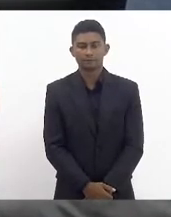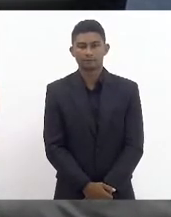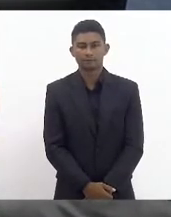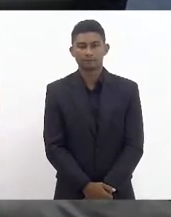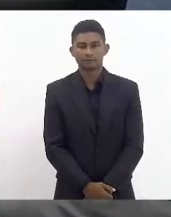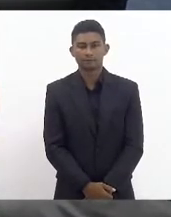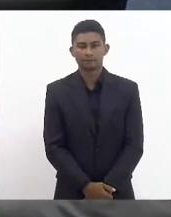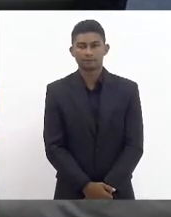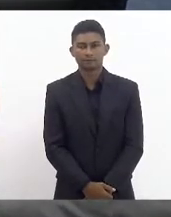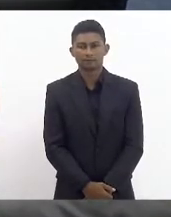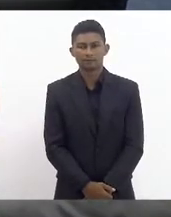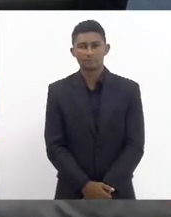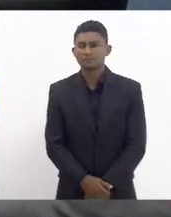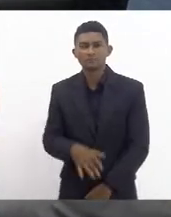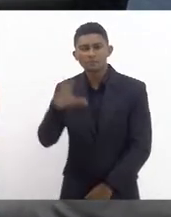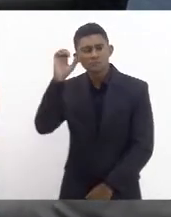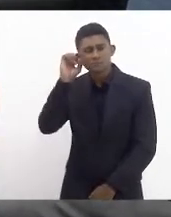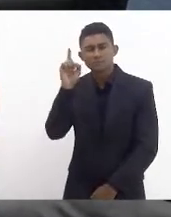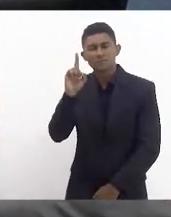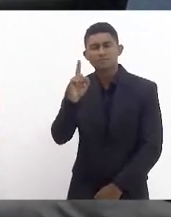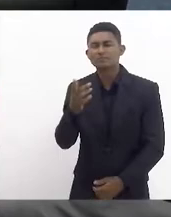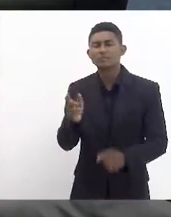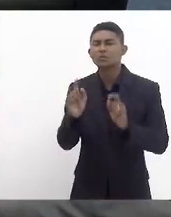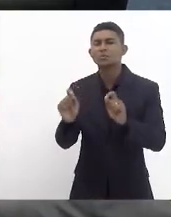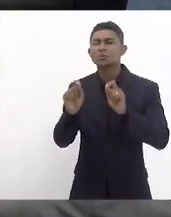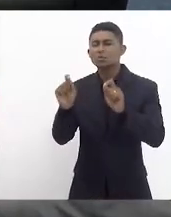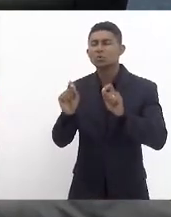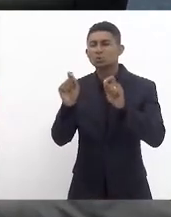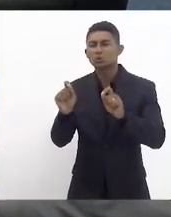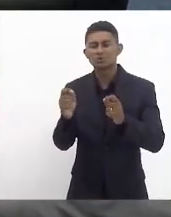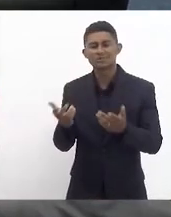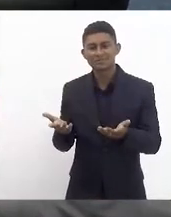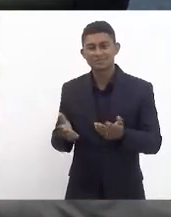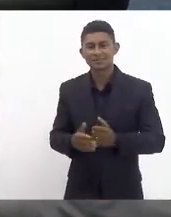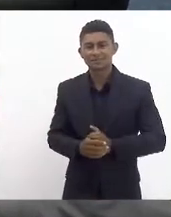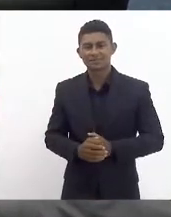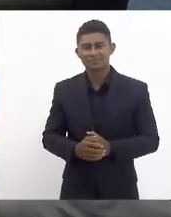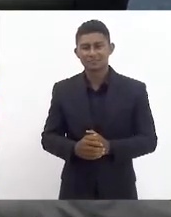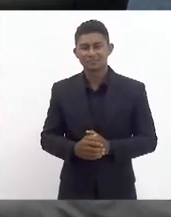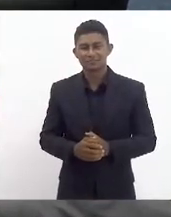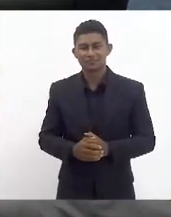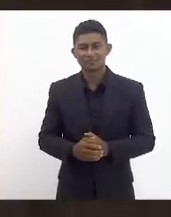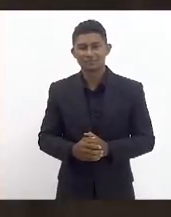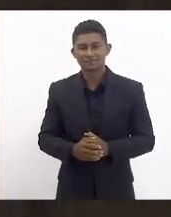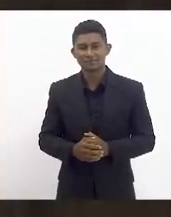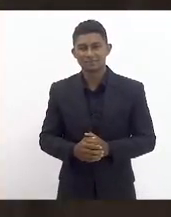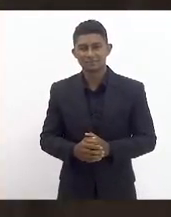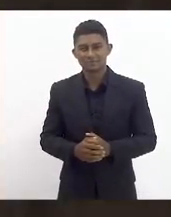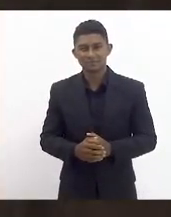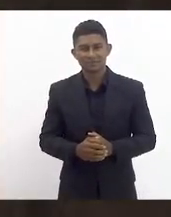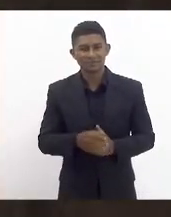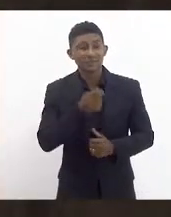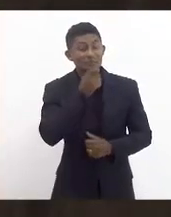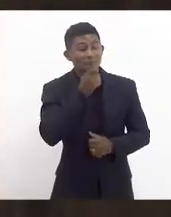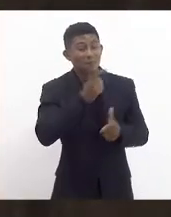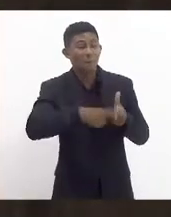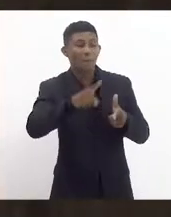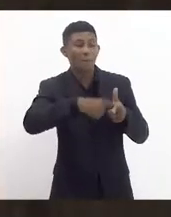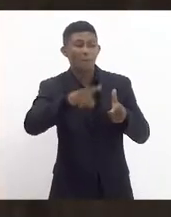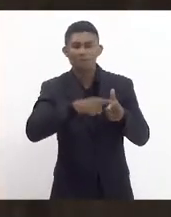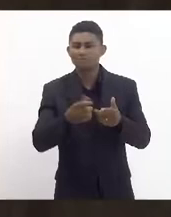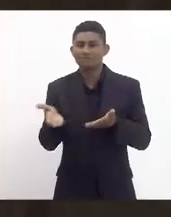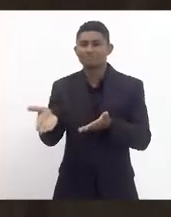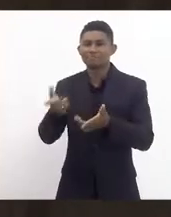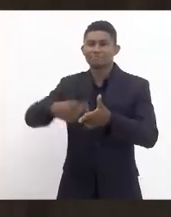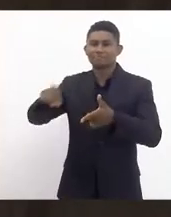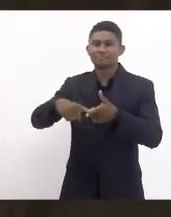Foi muito baixo que eu não ouvi. Vossa Excelência falou para dentro, eu entendi. É o problema do microfone. Olha o som aqui do microfone